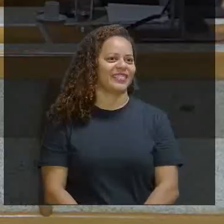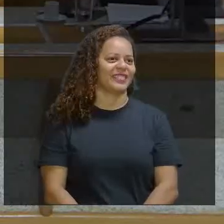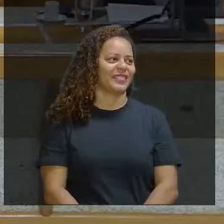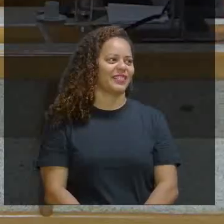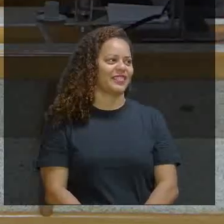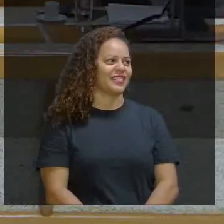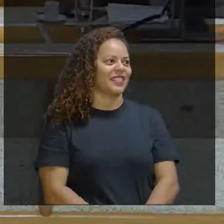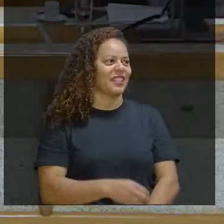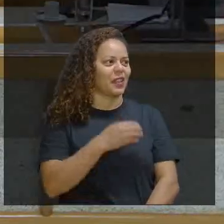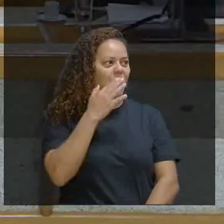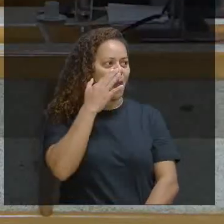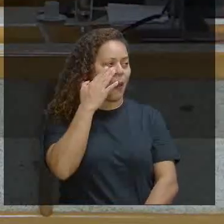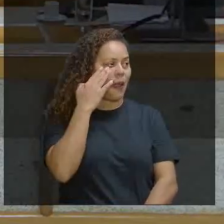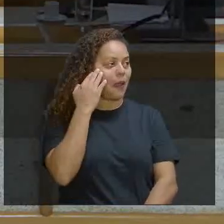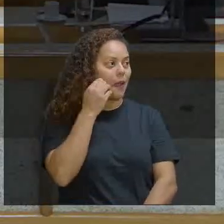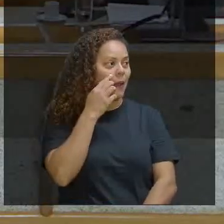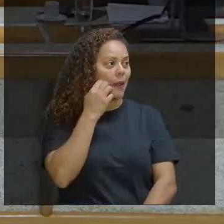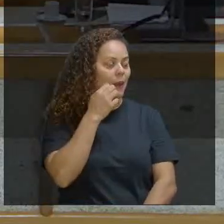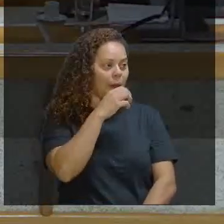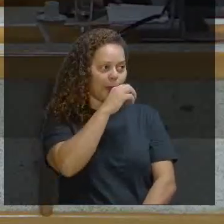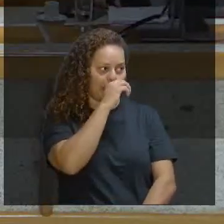Foco na bancada central.